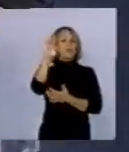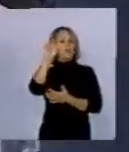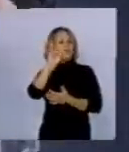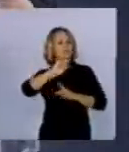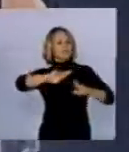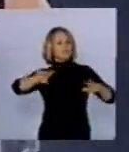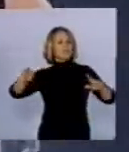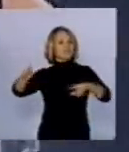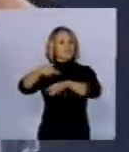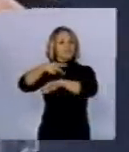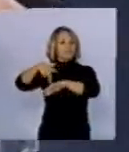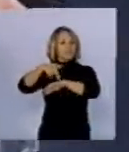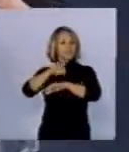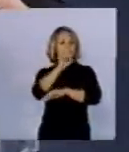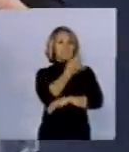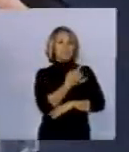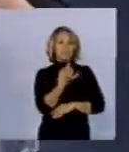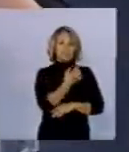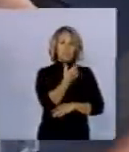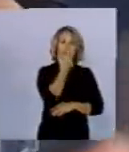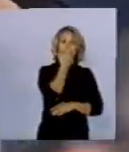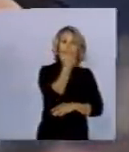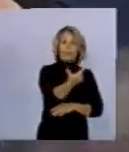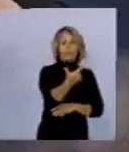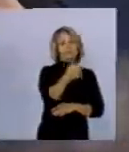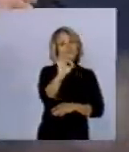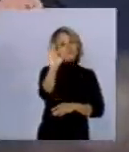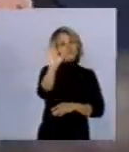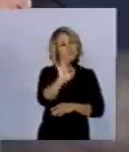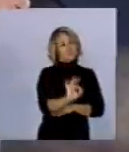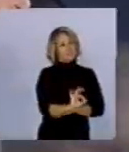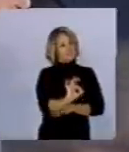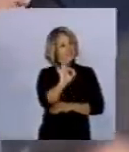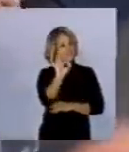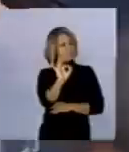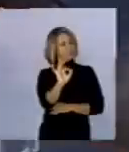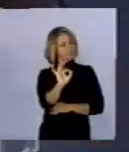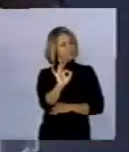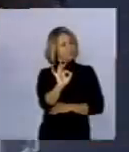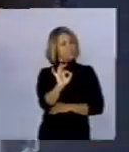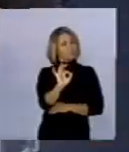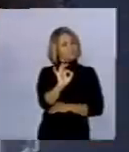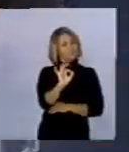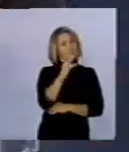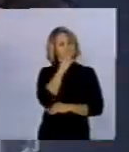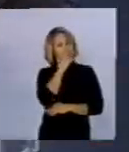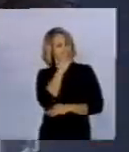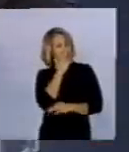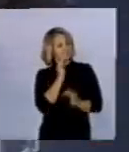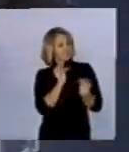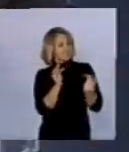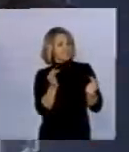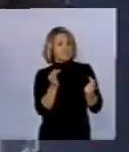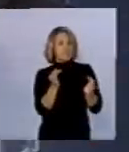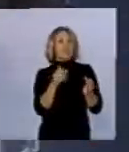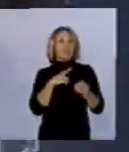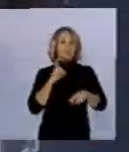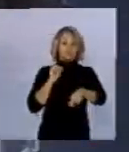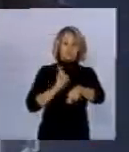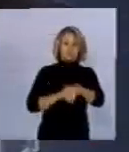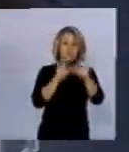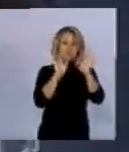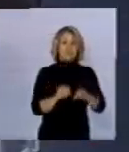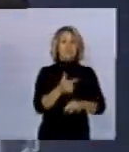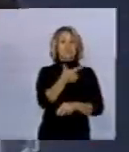países é de apenas 2% é bem razoável não é senhor Ministro e com prazo limitado